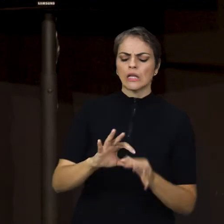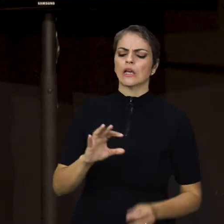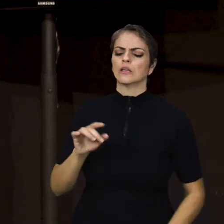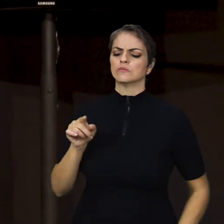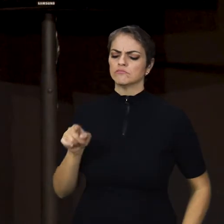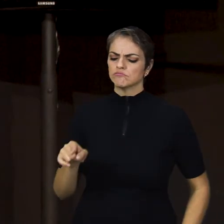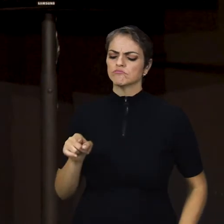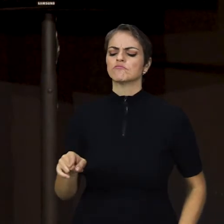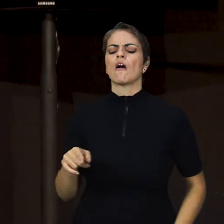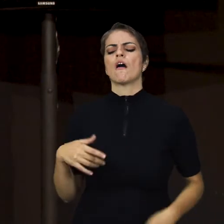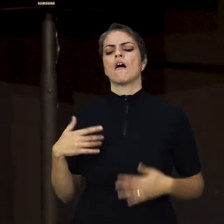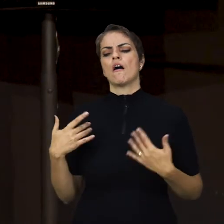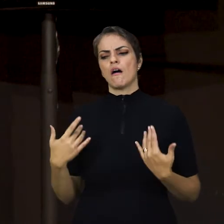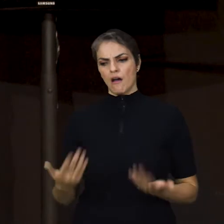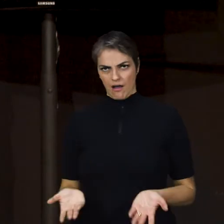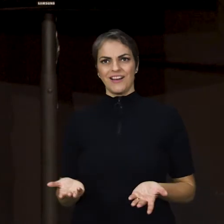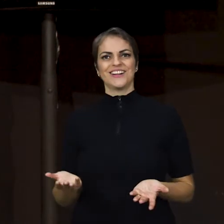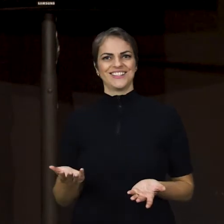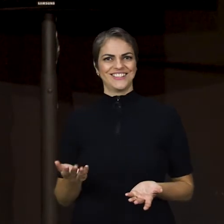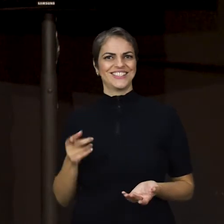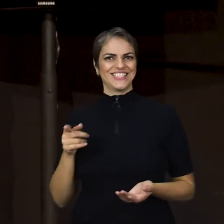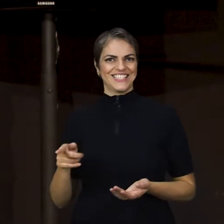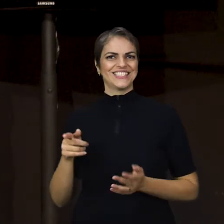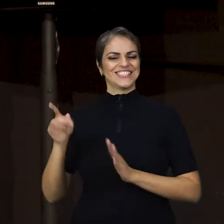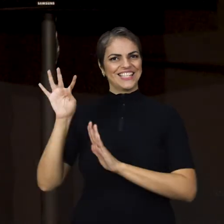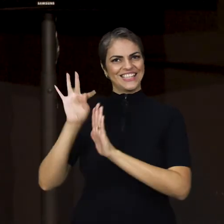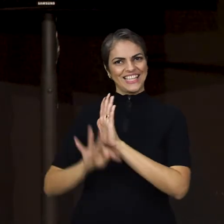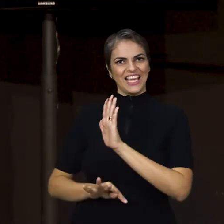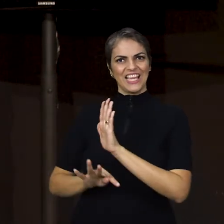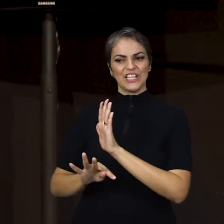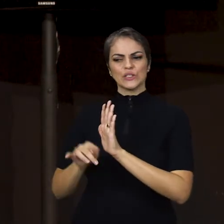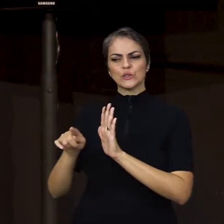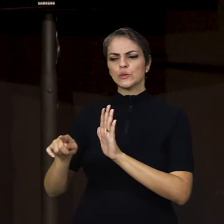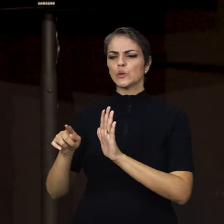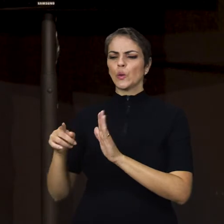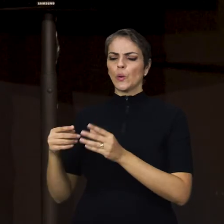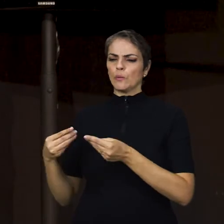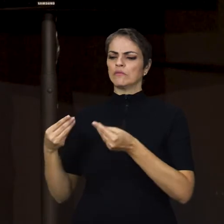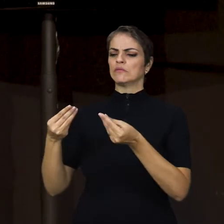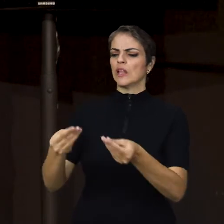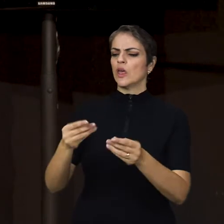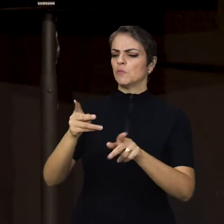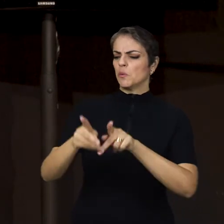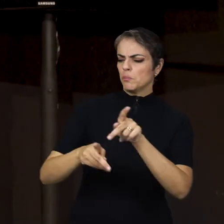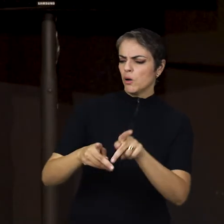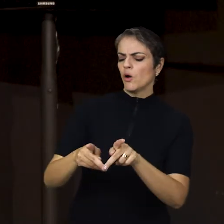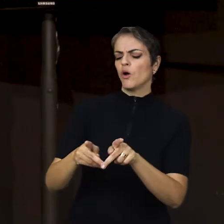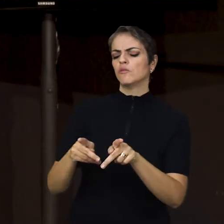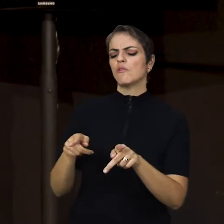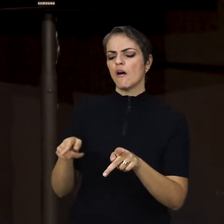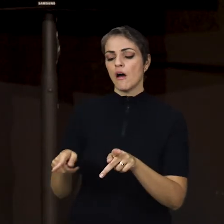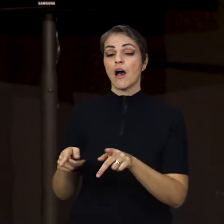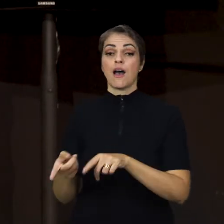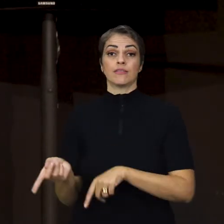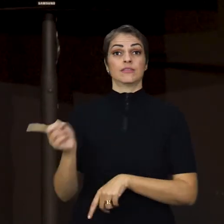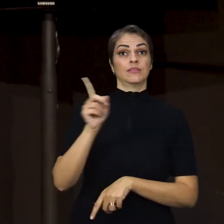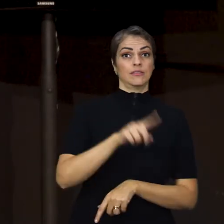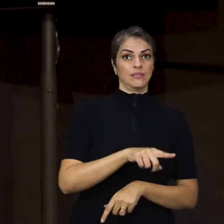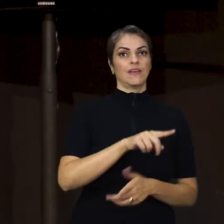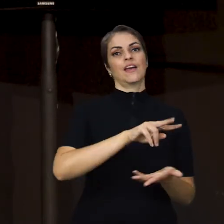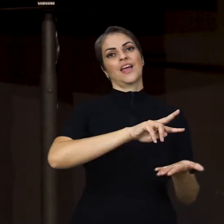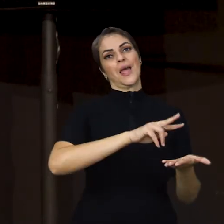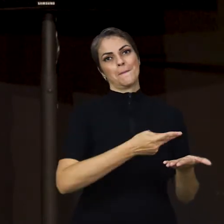desvendar o que de fato aquelas passagens queriam dizer para os seus destinatários originais. Então, a hermenêutica vem com as suas ferramentas